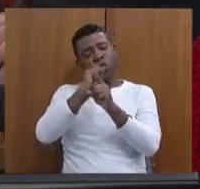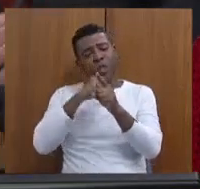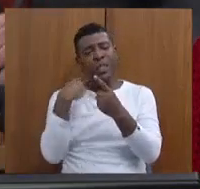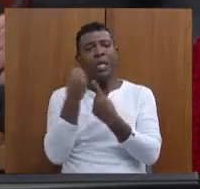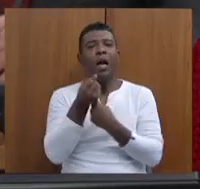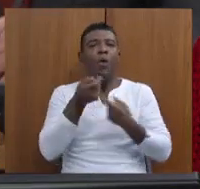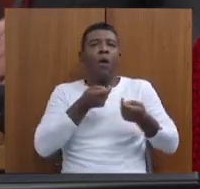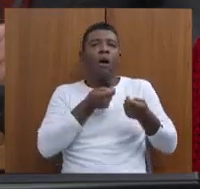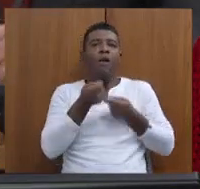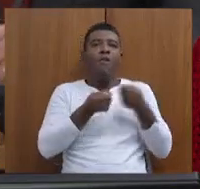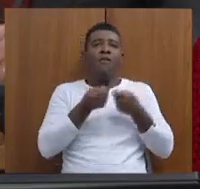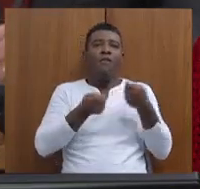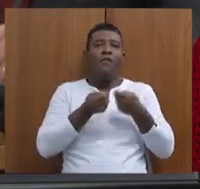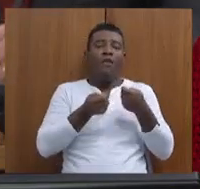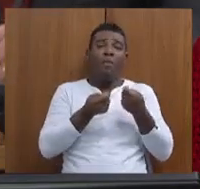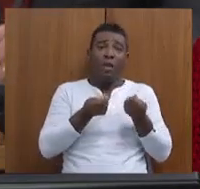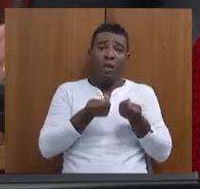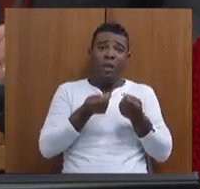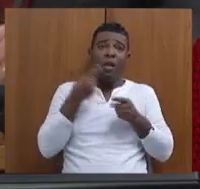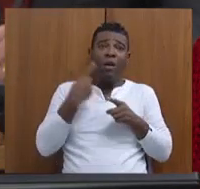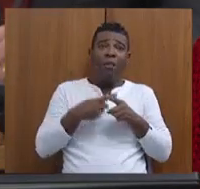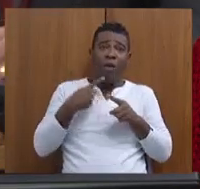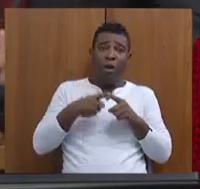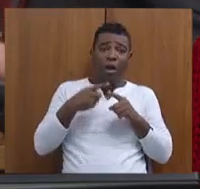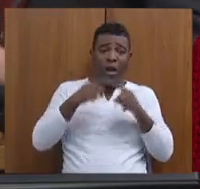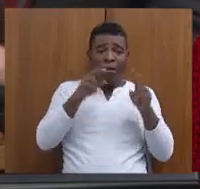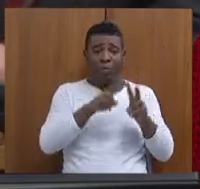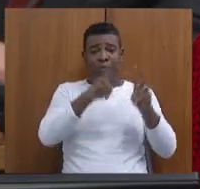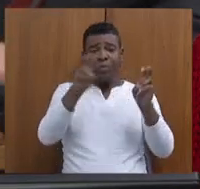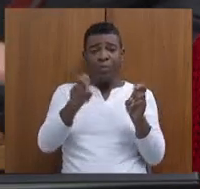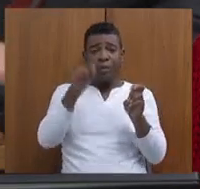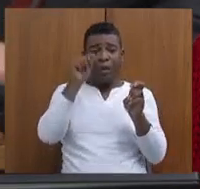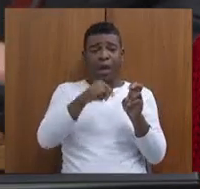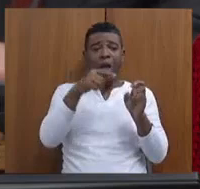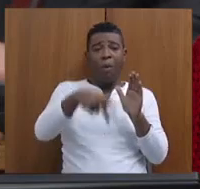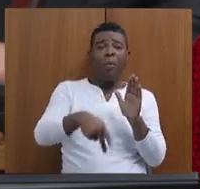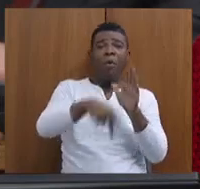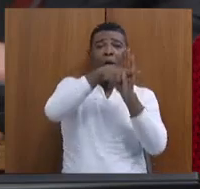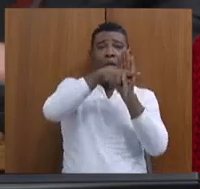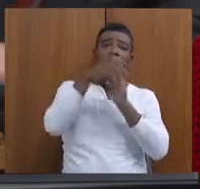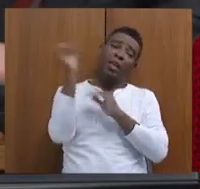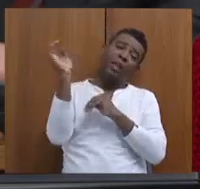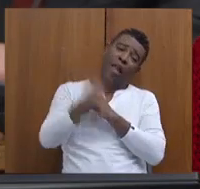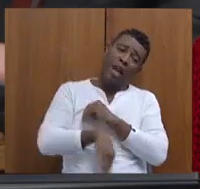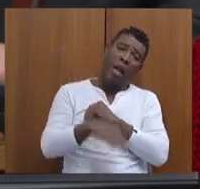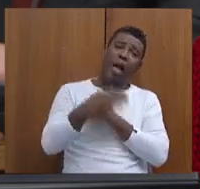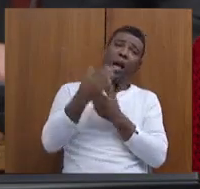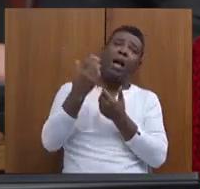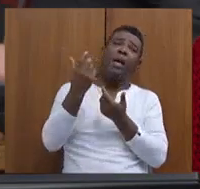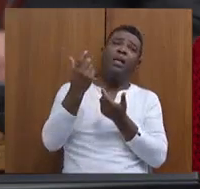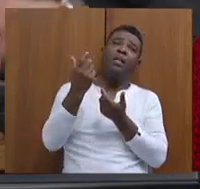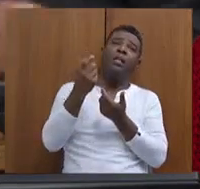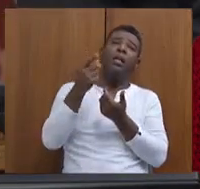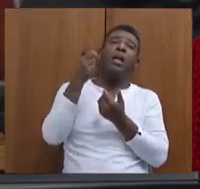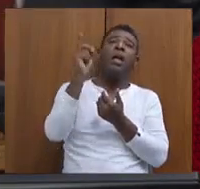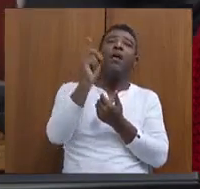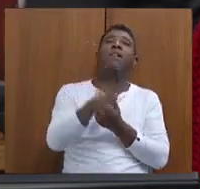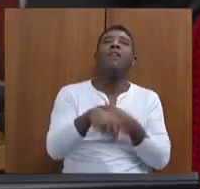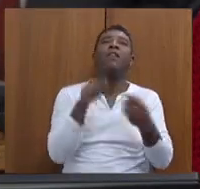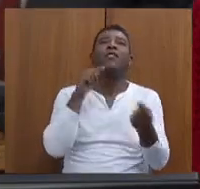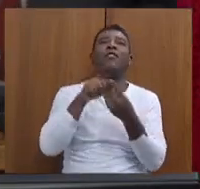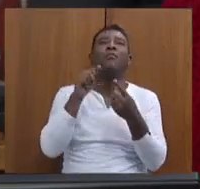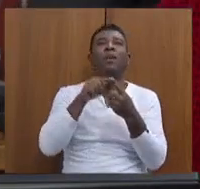contas ao título de propriedade ele vira um ativo né que traz desenvolvimento ele vira um